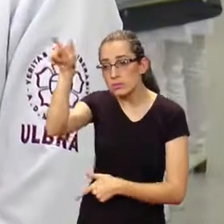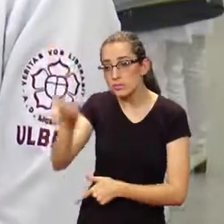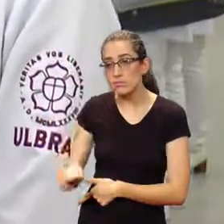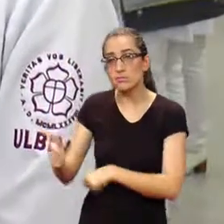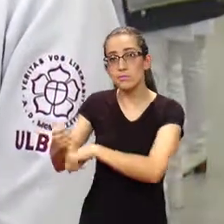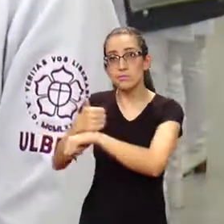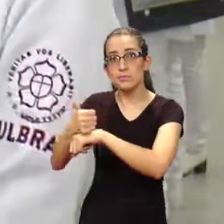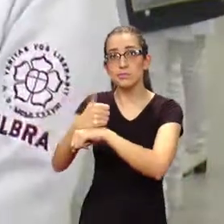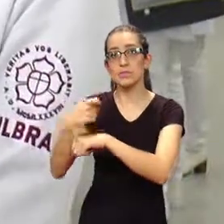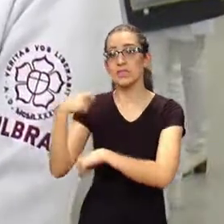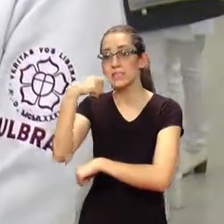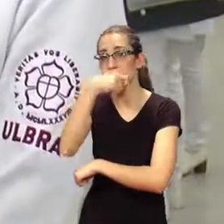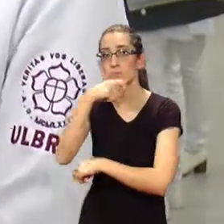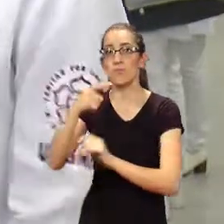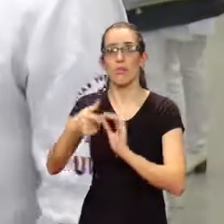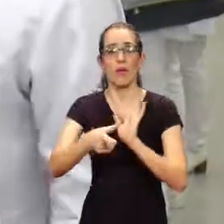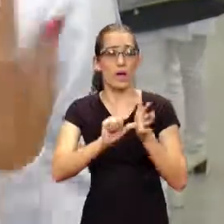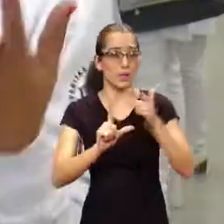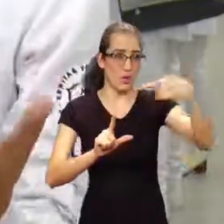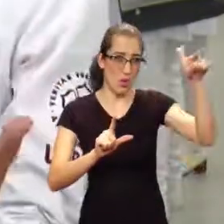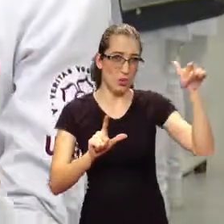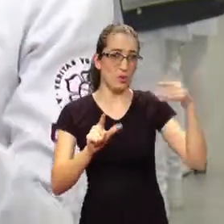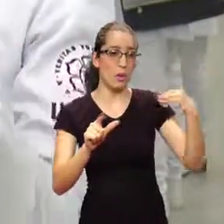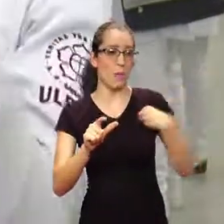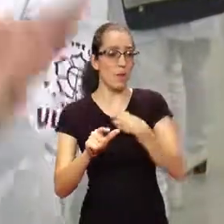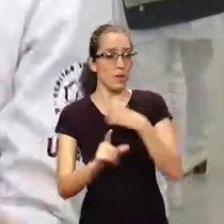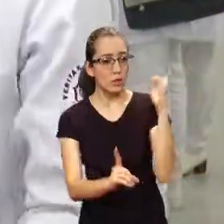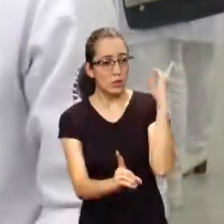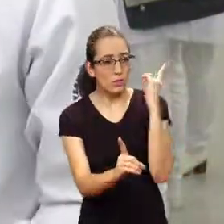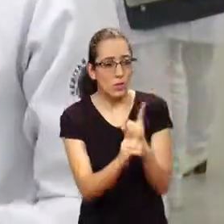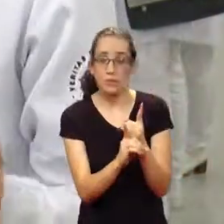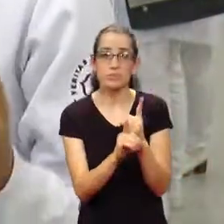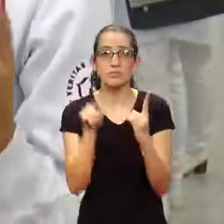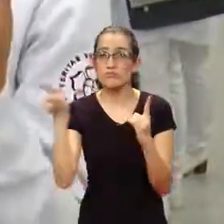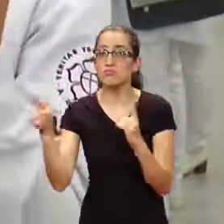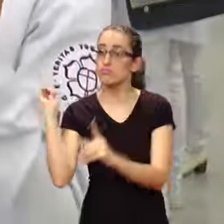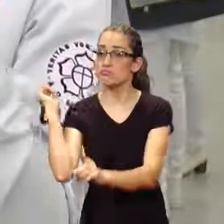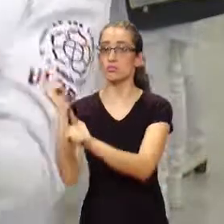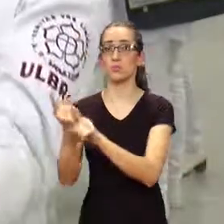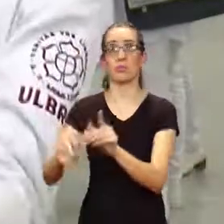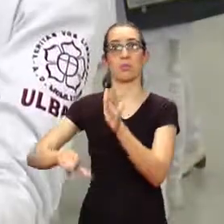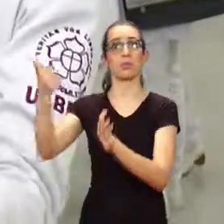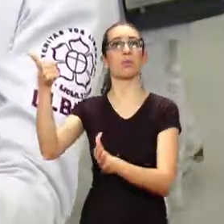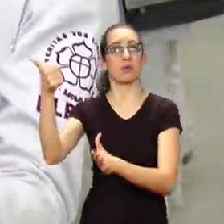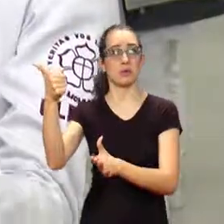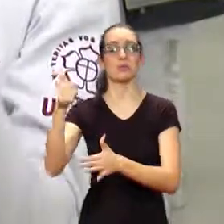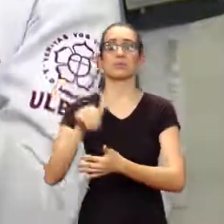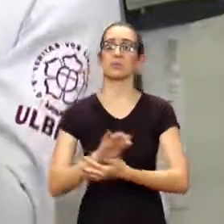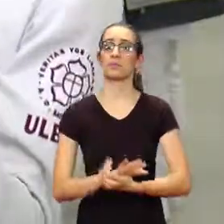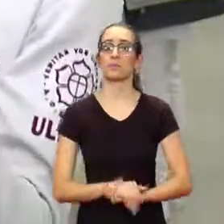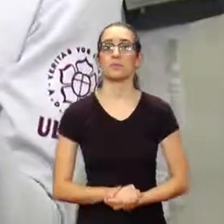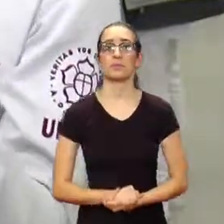problema o dentista que acontece muito mais de médico dizia poder chegar por